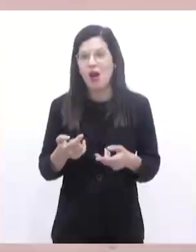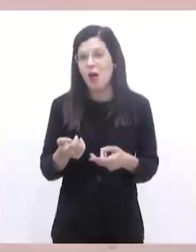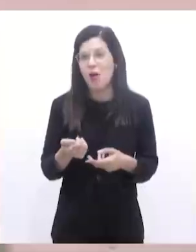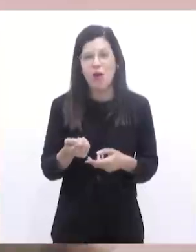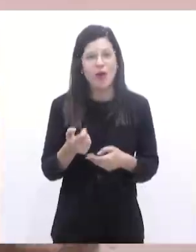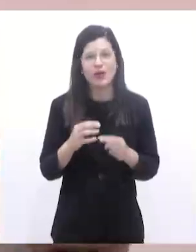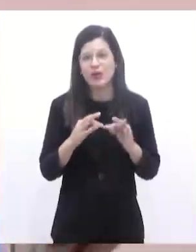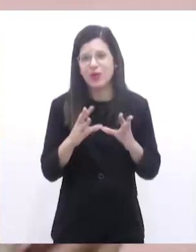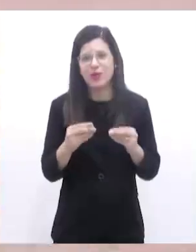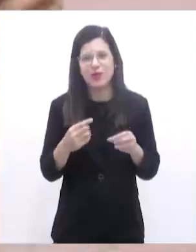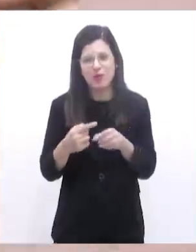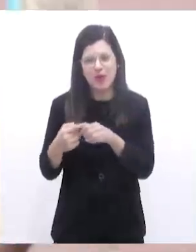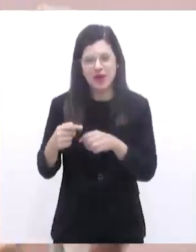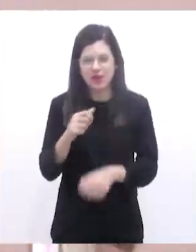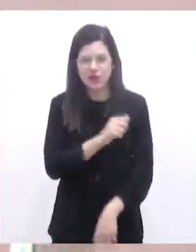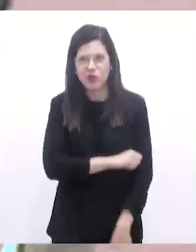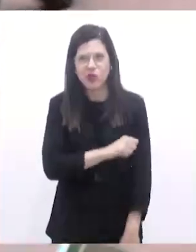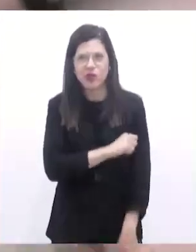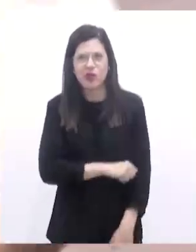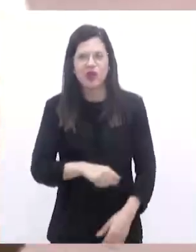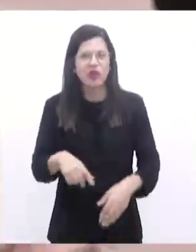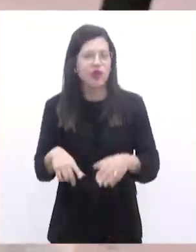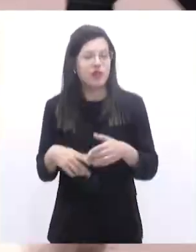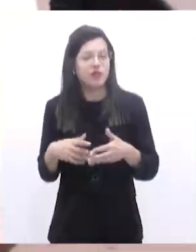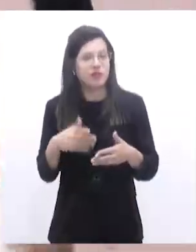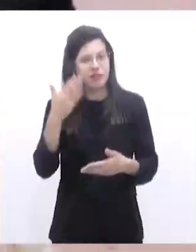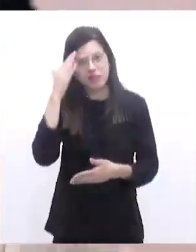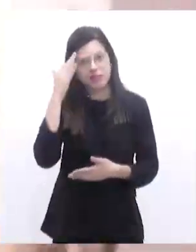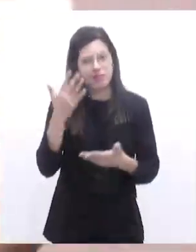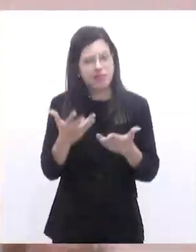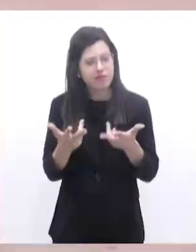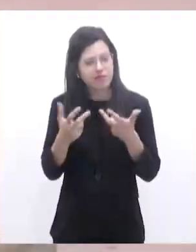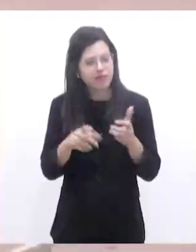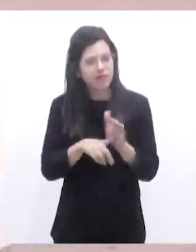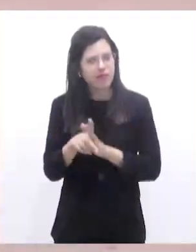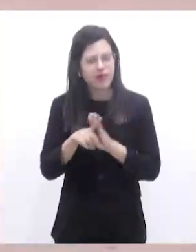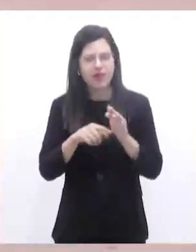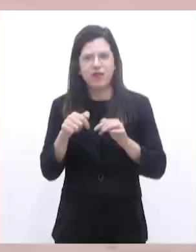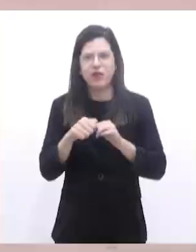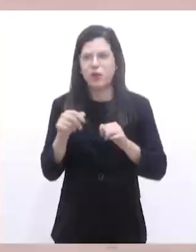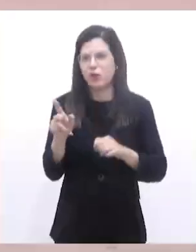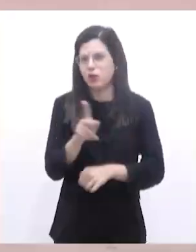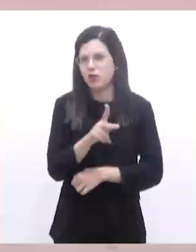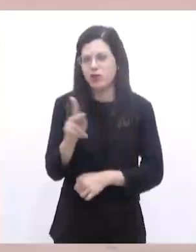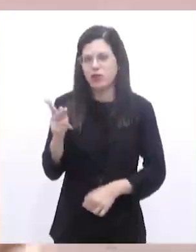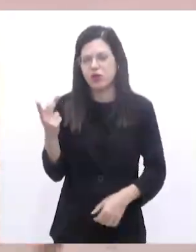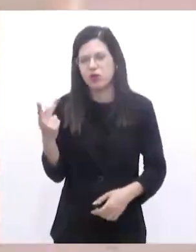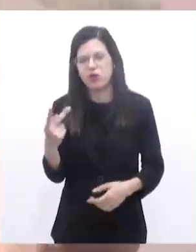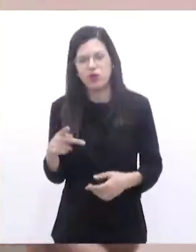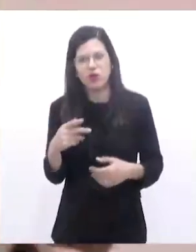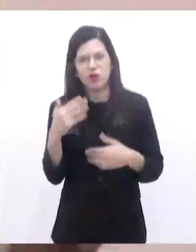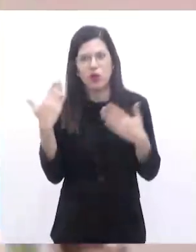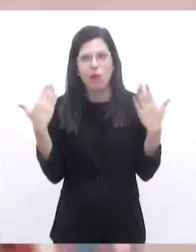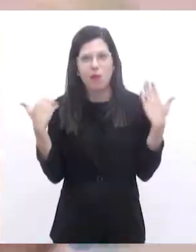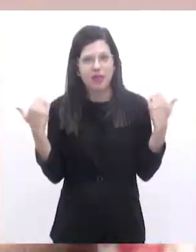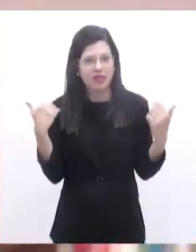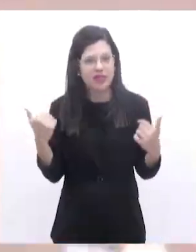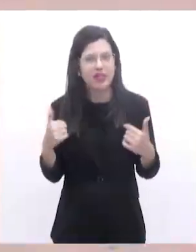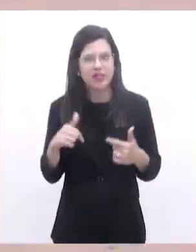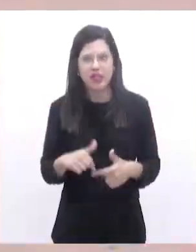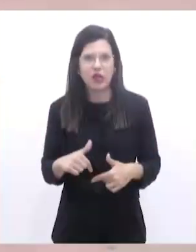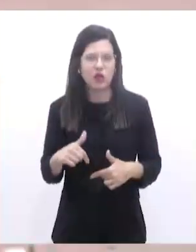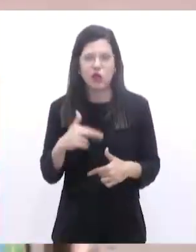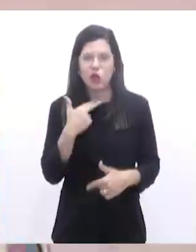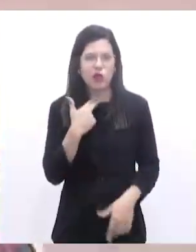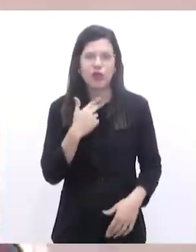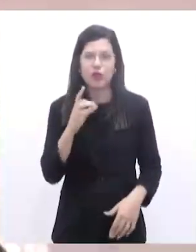e a gente começou a entender que a pesquisa feita pelos professores, historiadores do passeio era muito vasta e a gente não podia ficar só